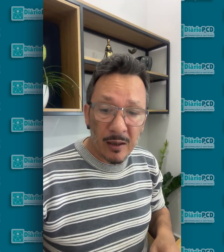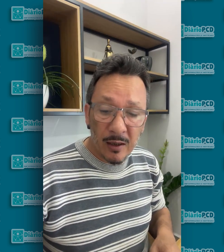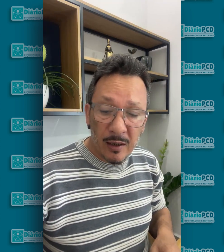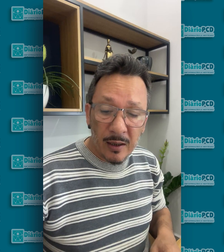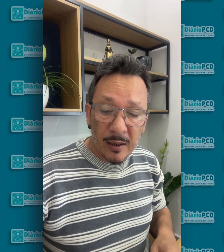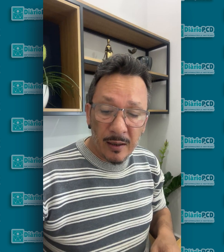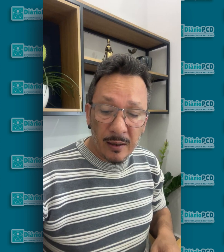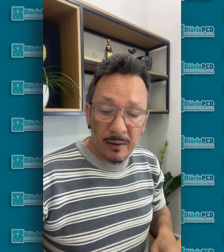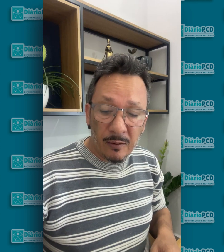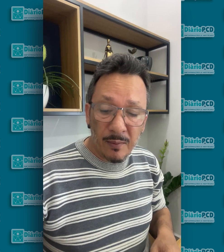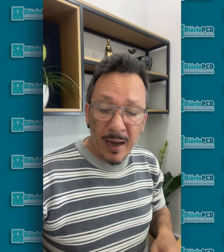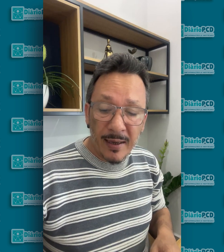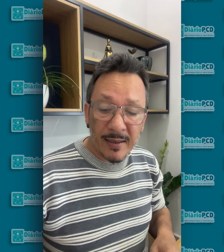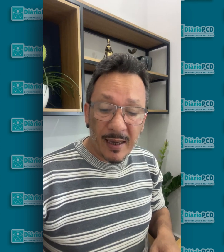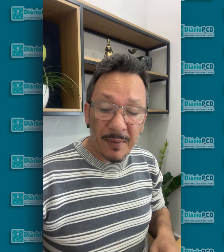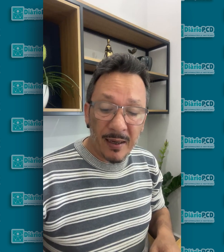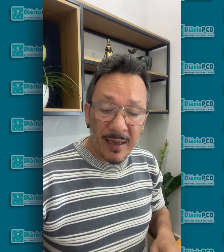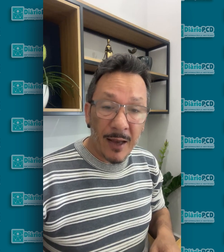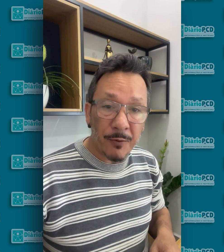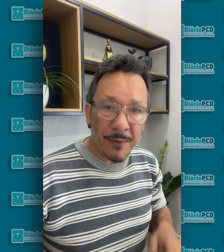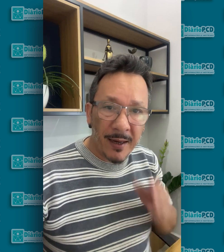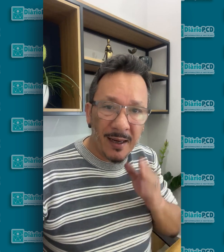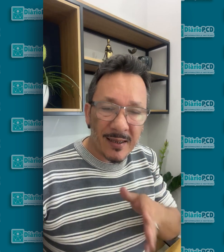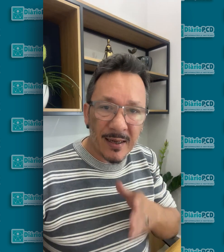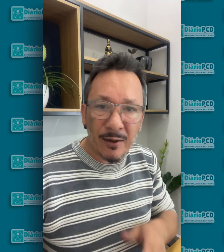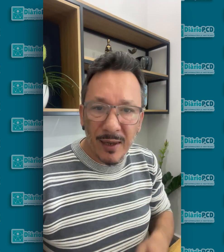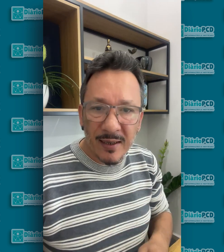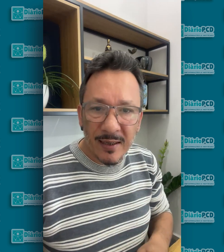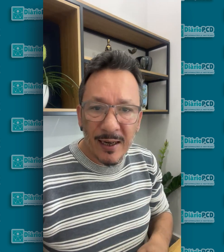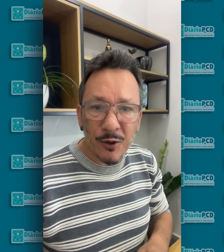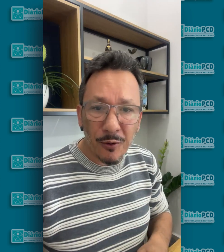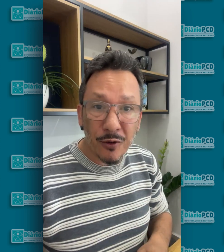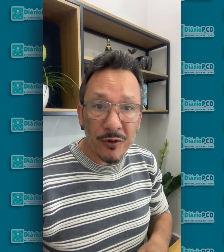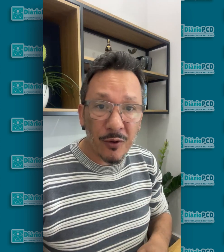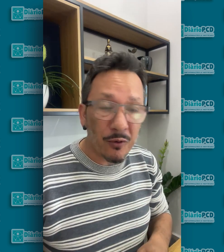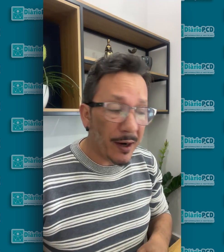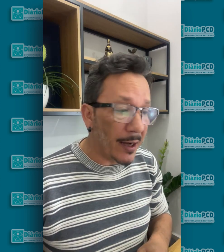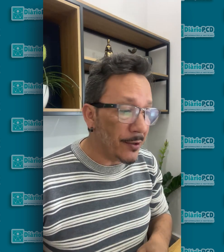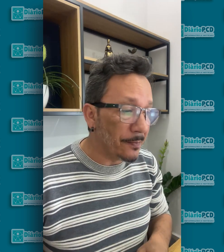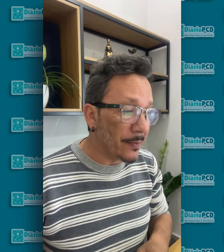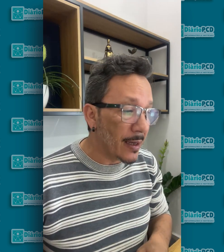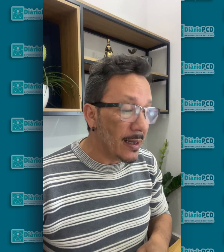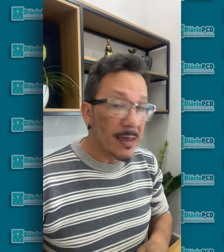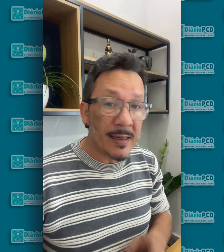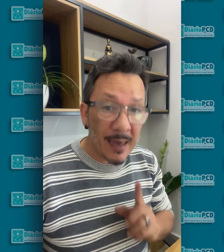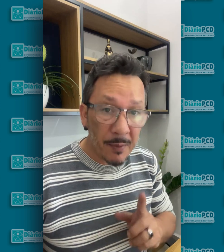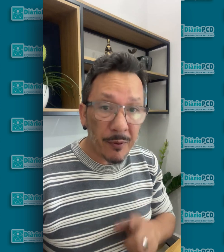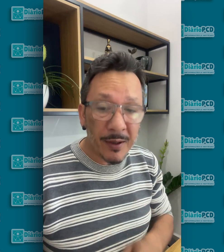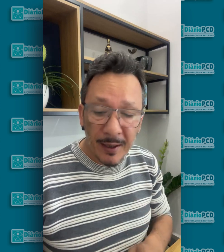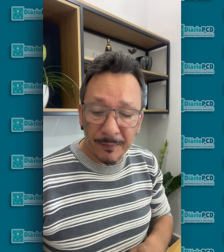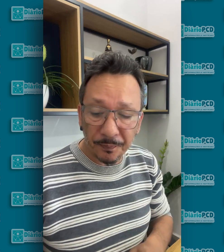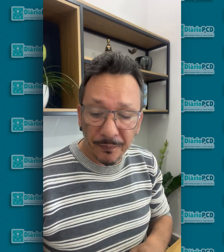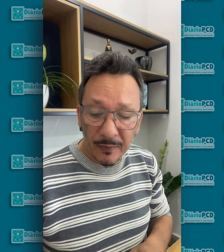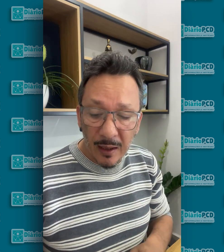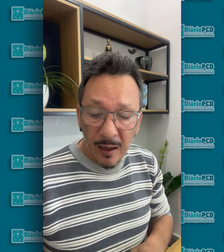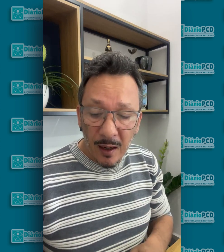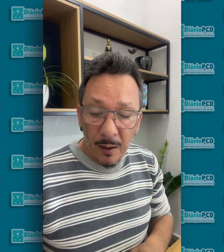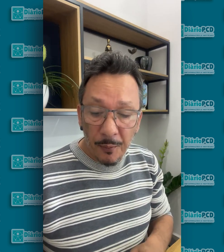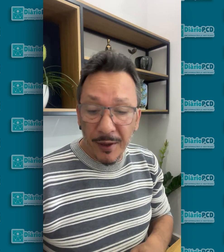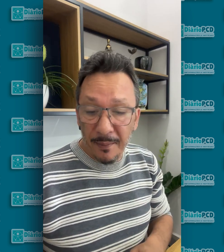estabeleceu-se uma instabilidade para a realização dessas eleições hoje do CONAD. Sabe por